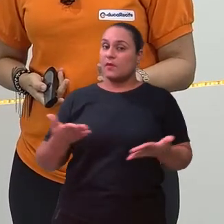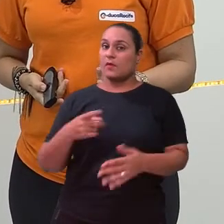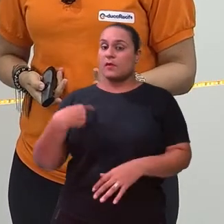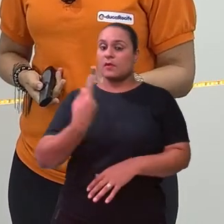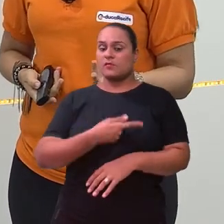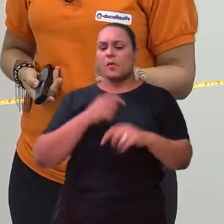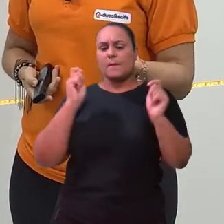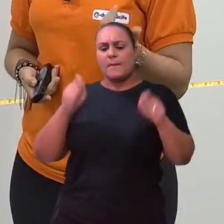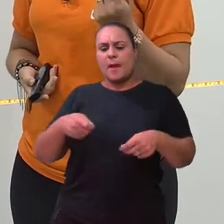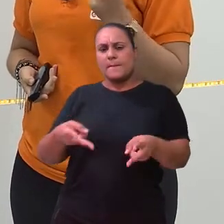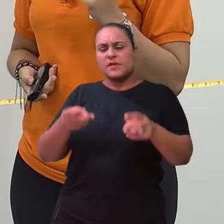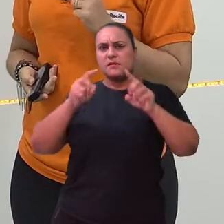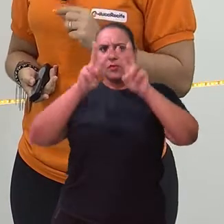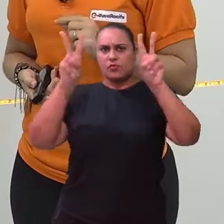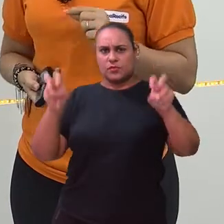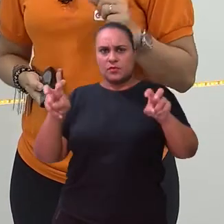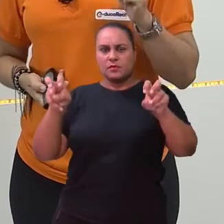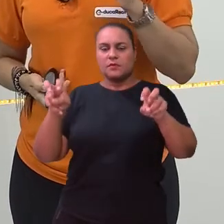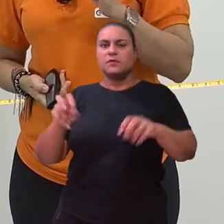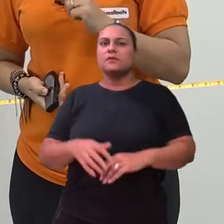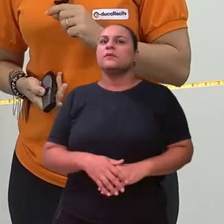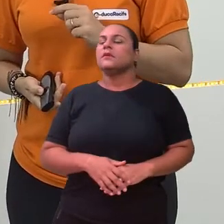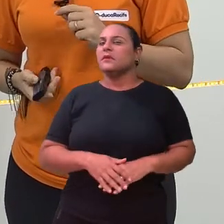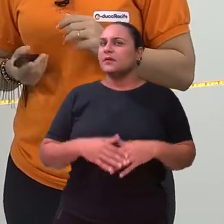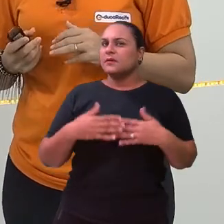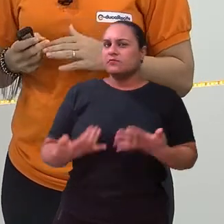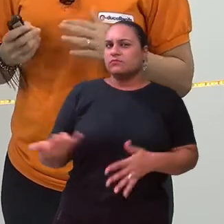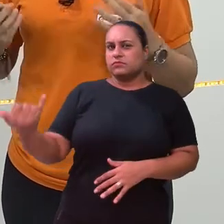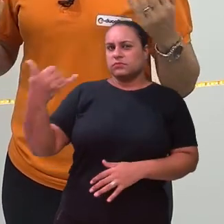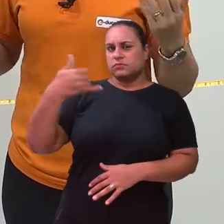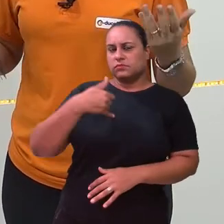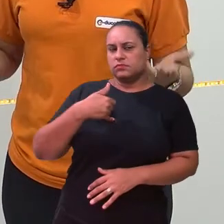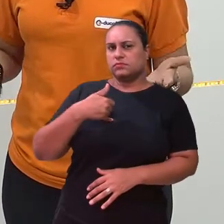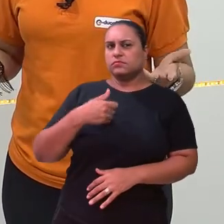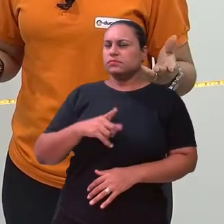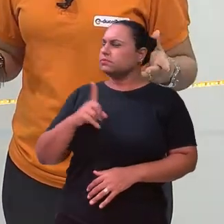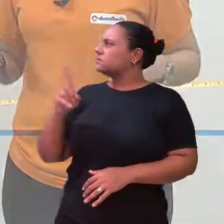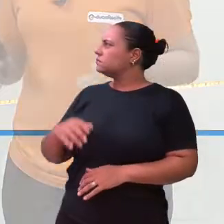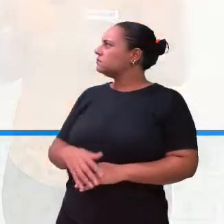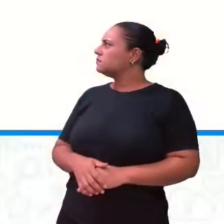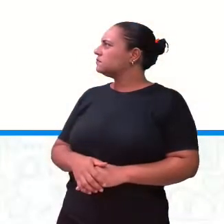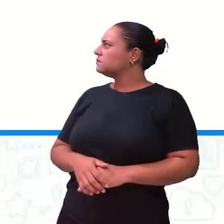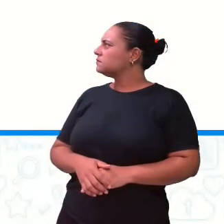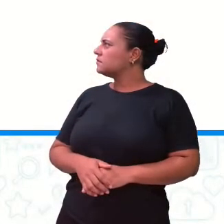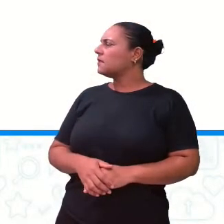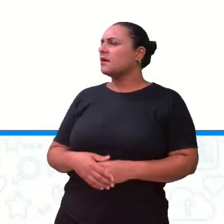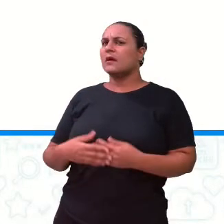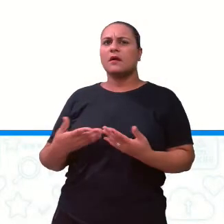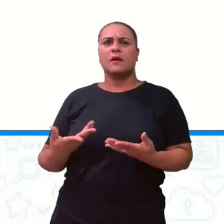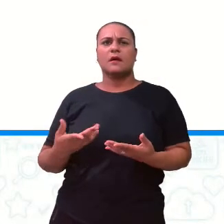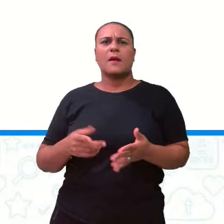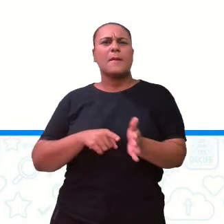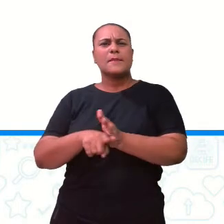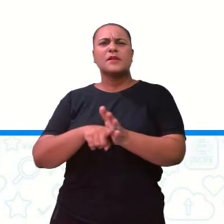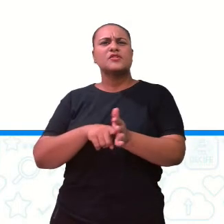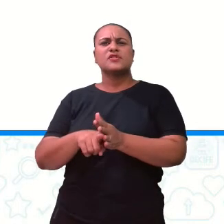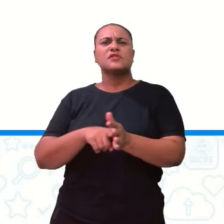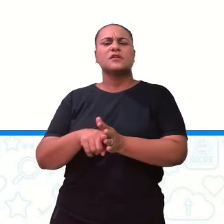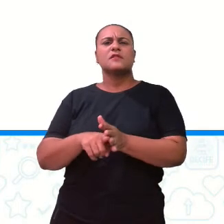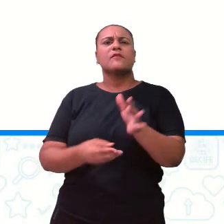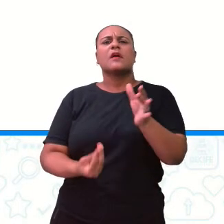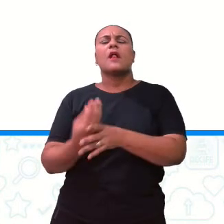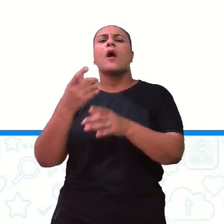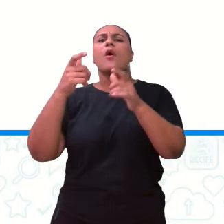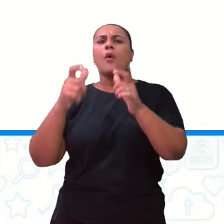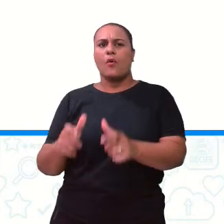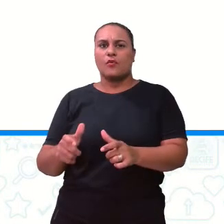identificou o título, digam para mim aí, essa tabela, ela apresenta uma fonte? De onde foi tirada essa pesquisa? Toda